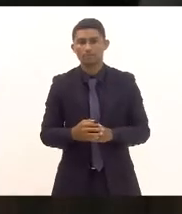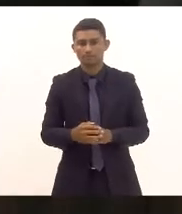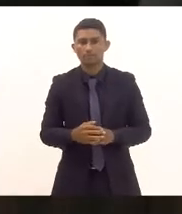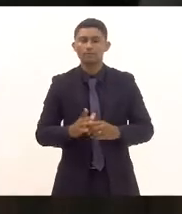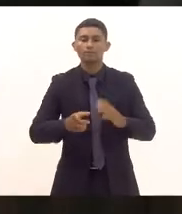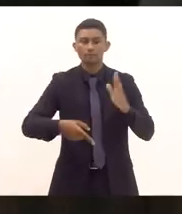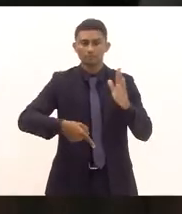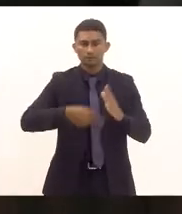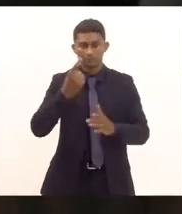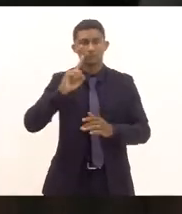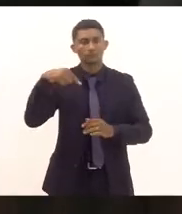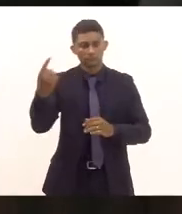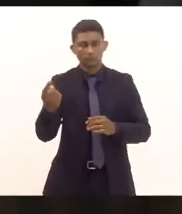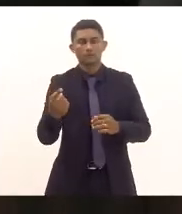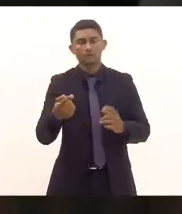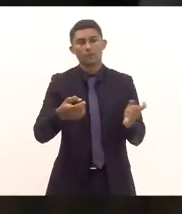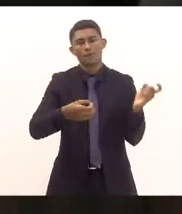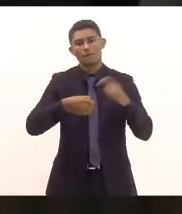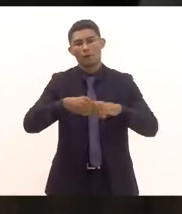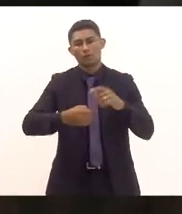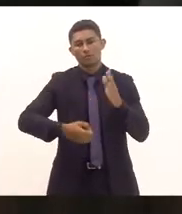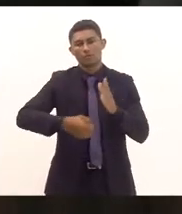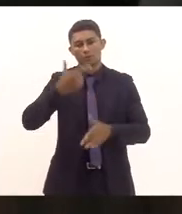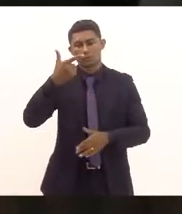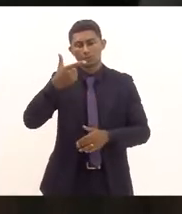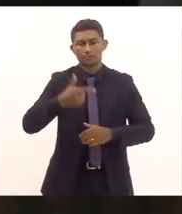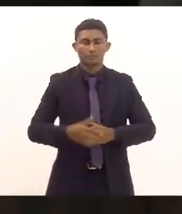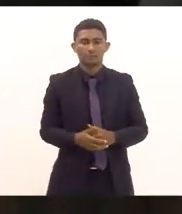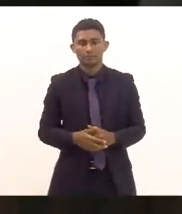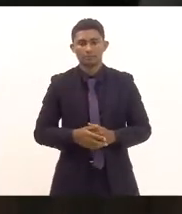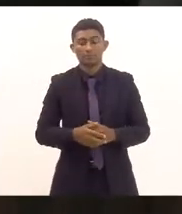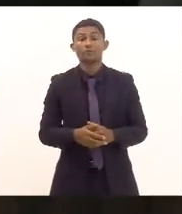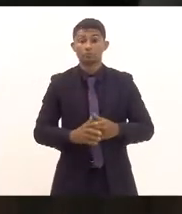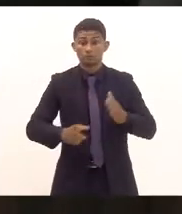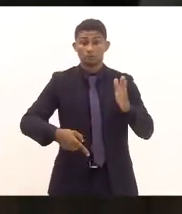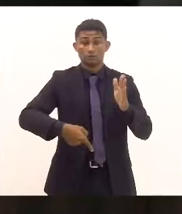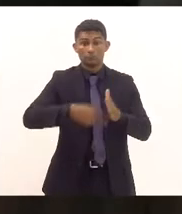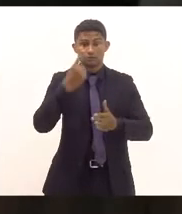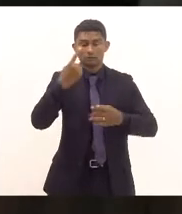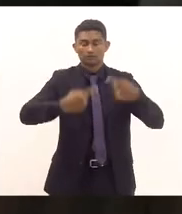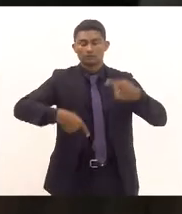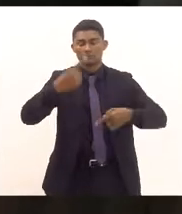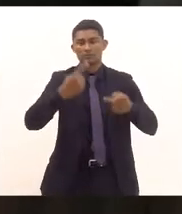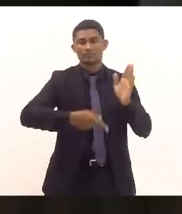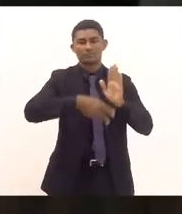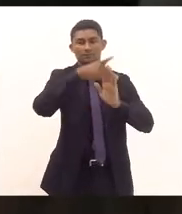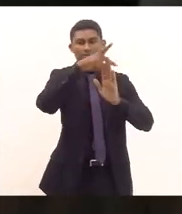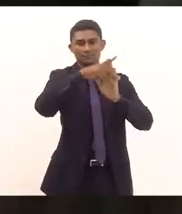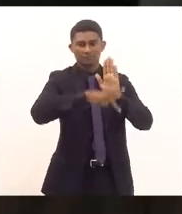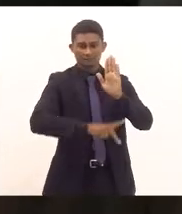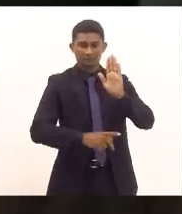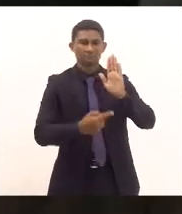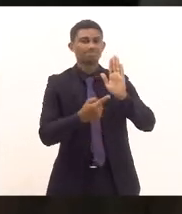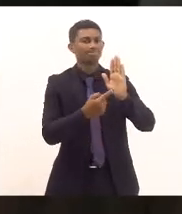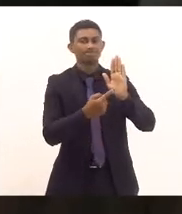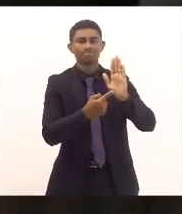em primeira retorna em segunda discussão discussão única para o dia a dia solução